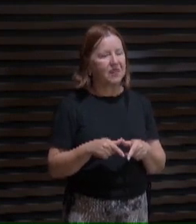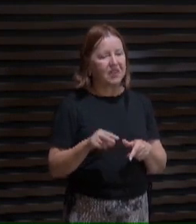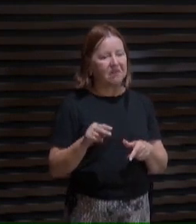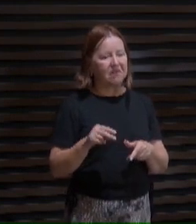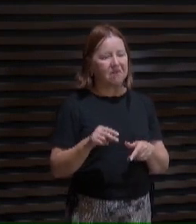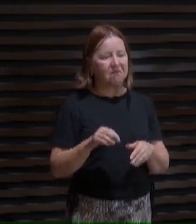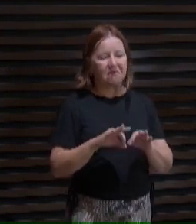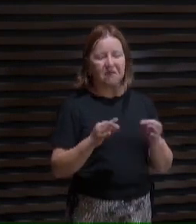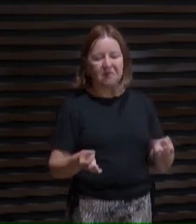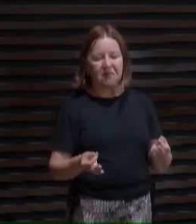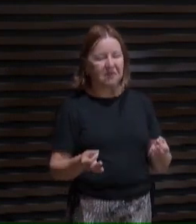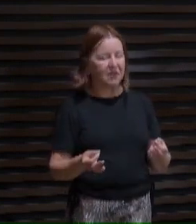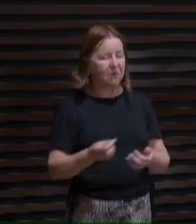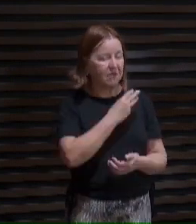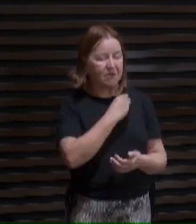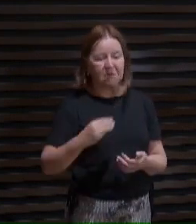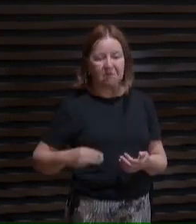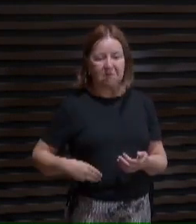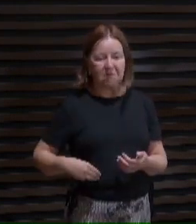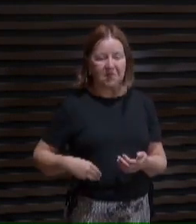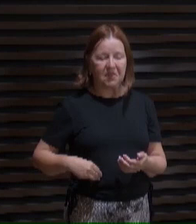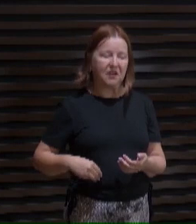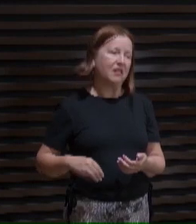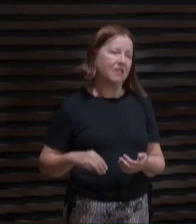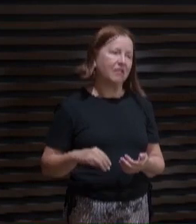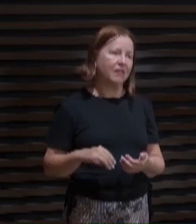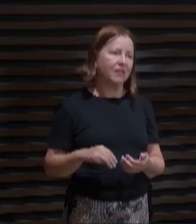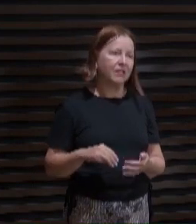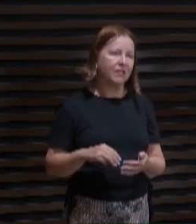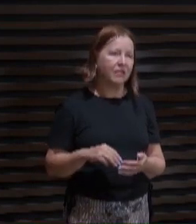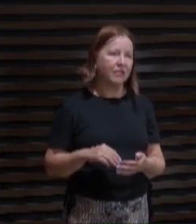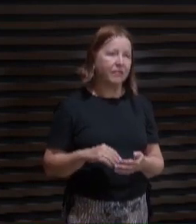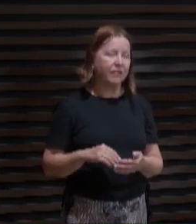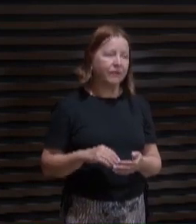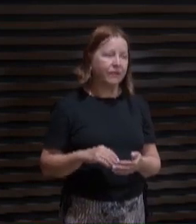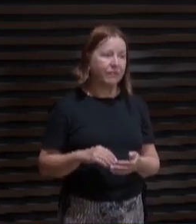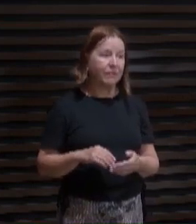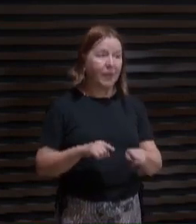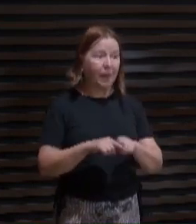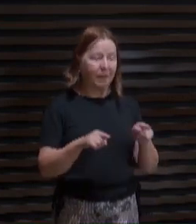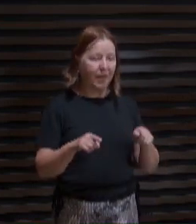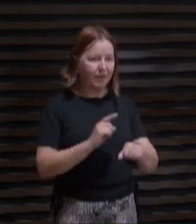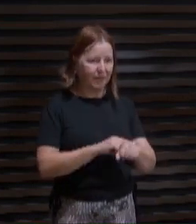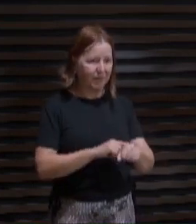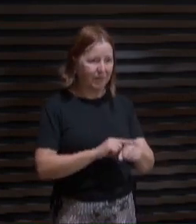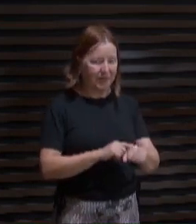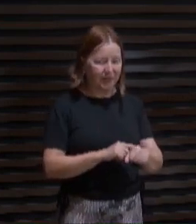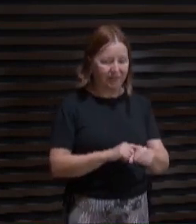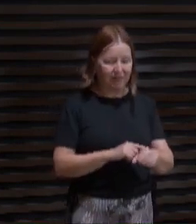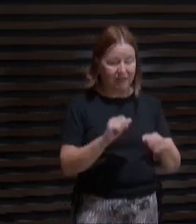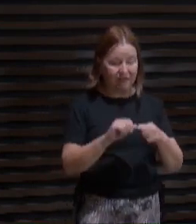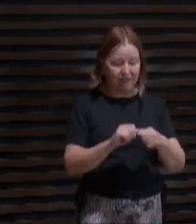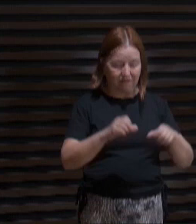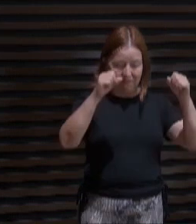desconhecido, sem qualquer sentido, mas quando ele fazia as coisas,